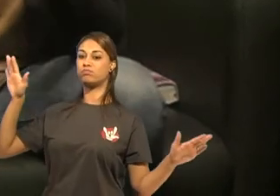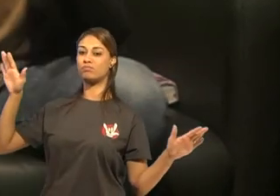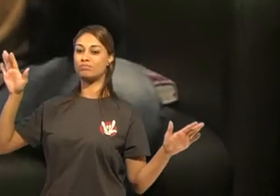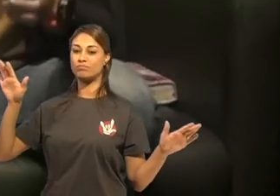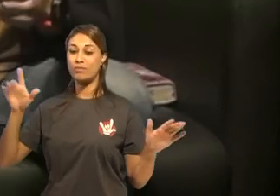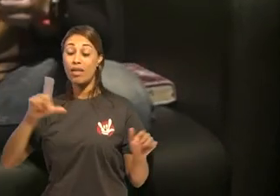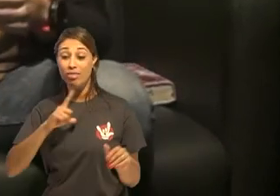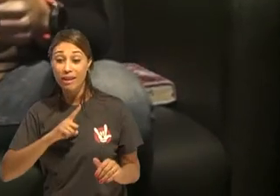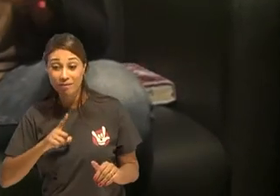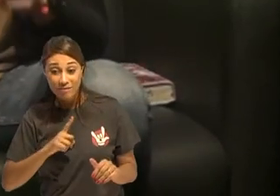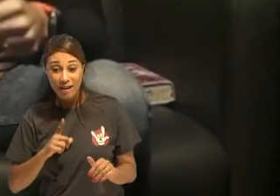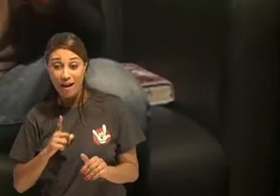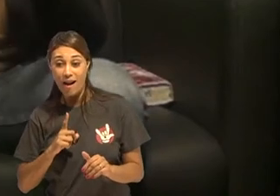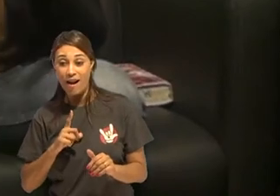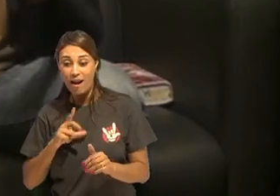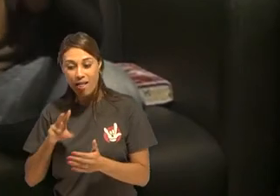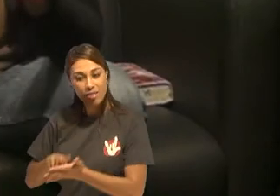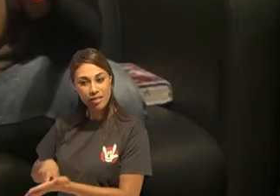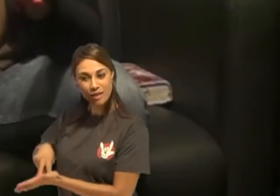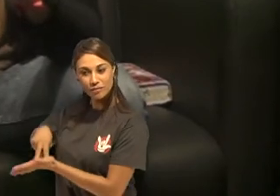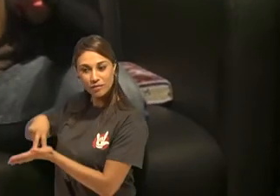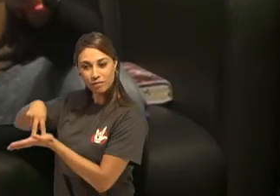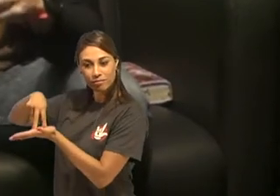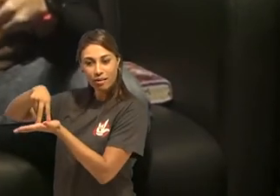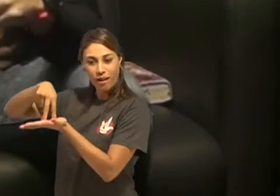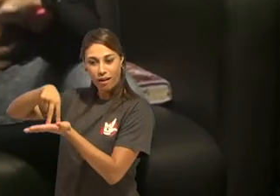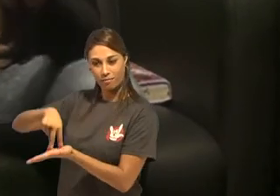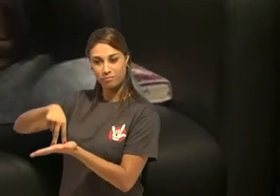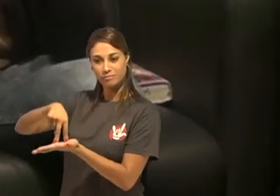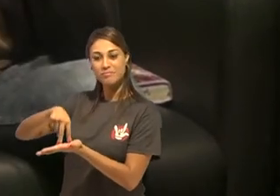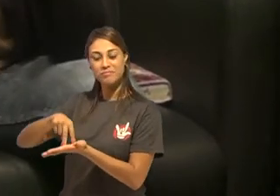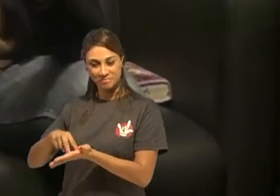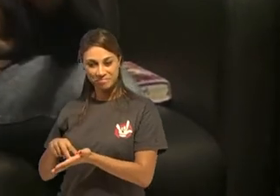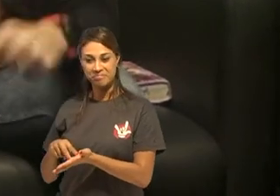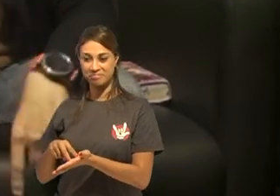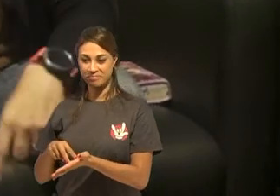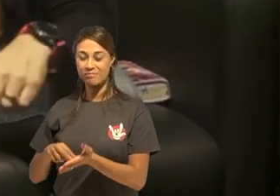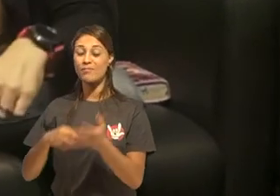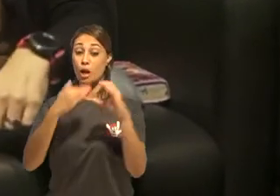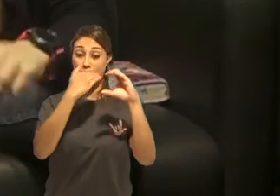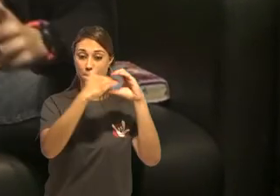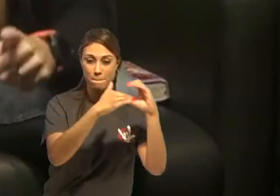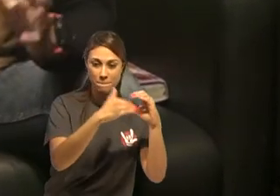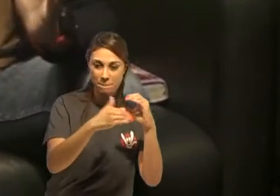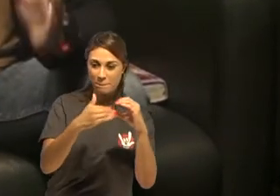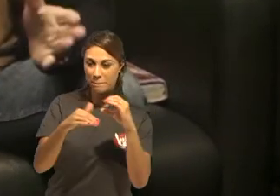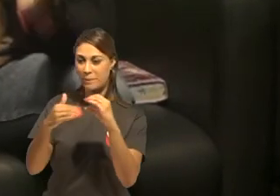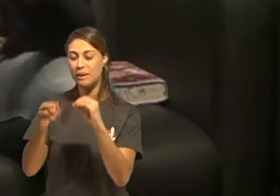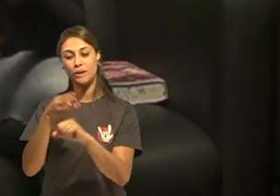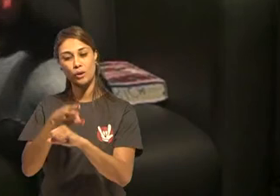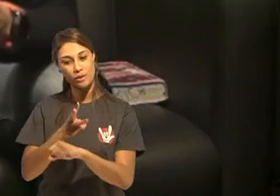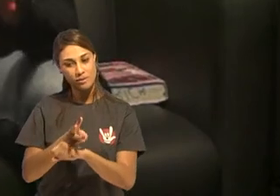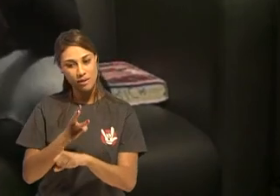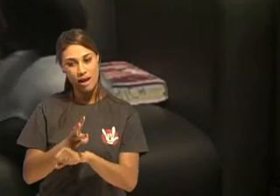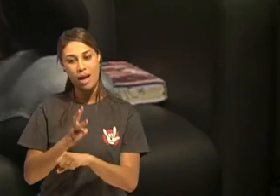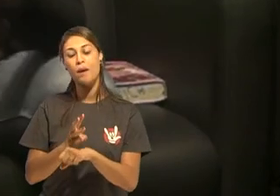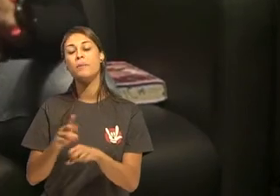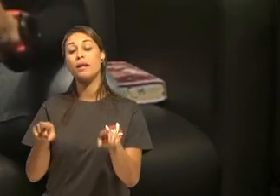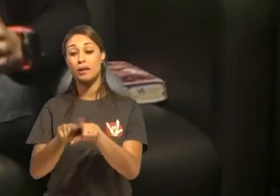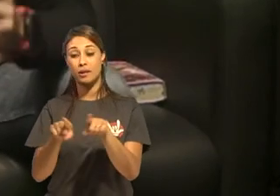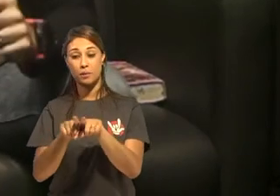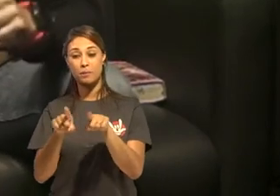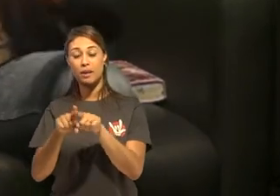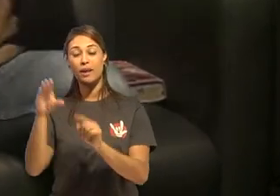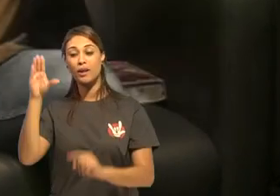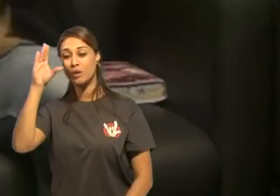garrafa. Grava esse vídeo aí, posta no grupo da sua célula e também posta no Instagram, marcando o Instagram do Mag